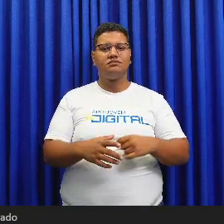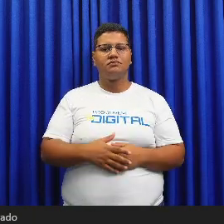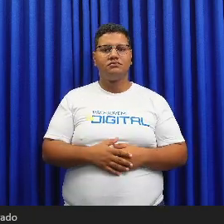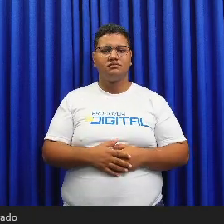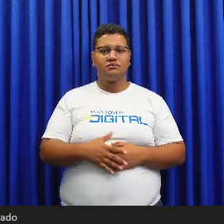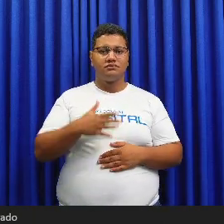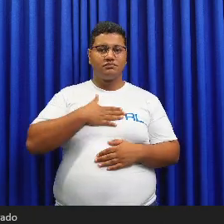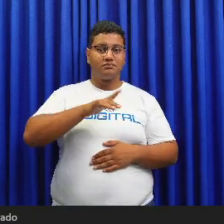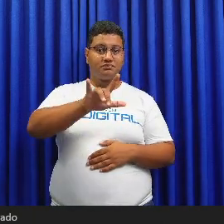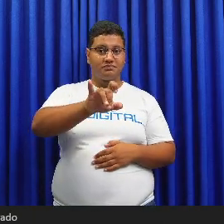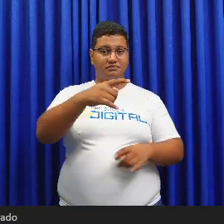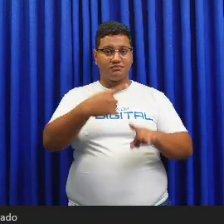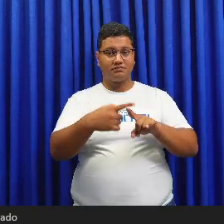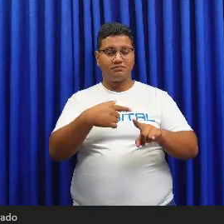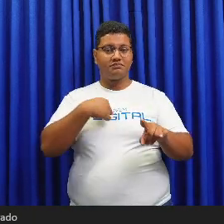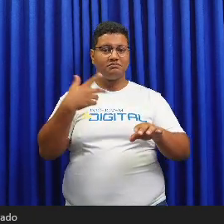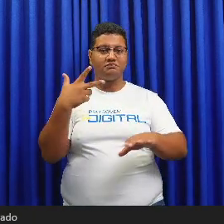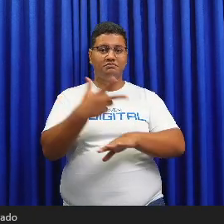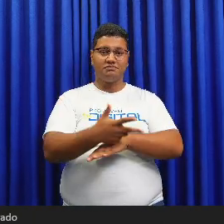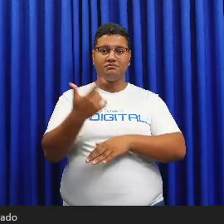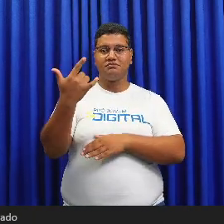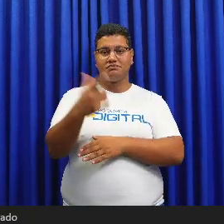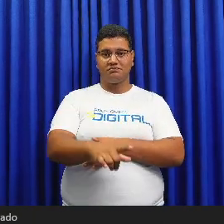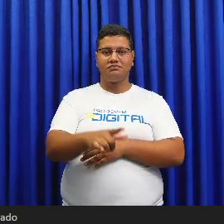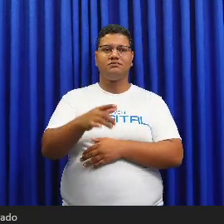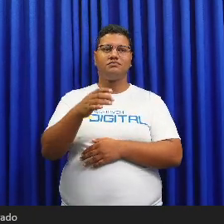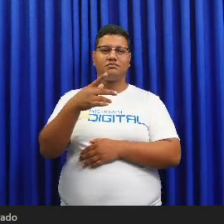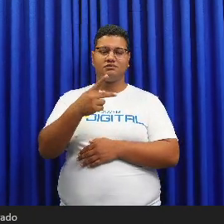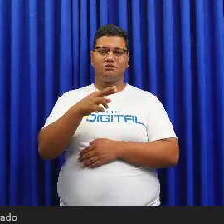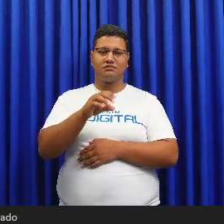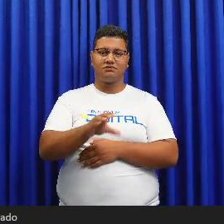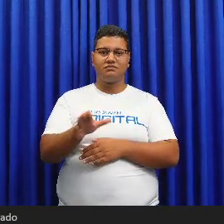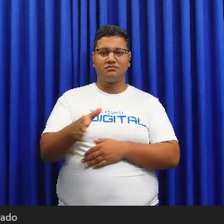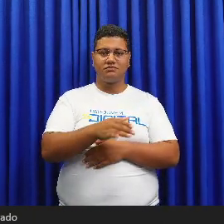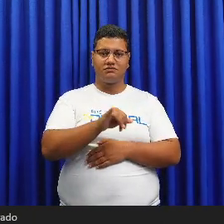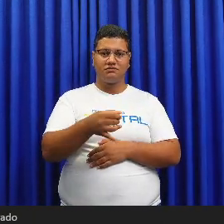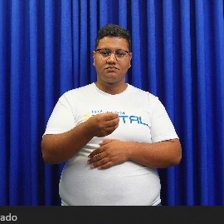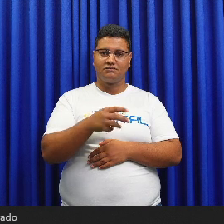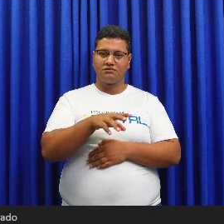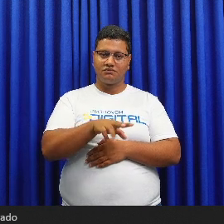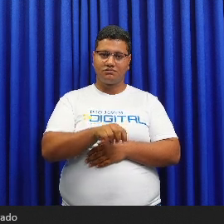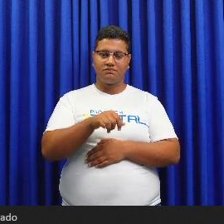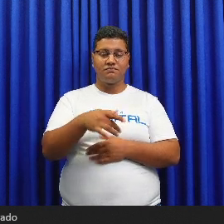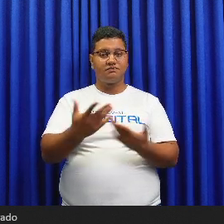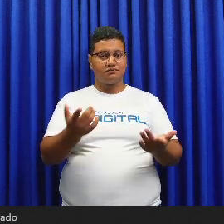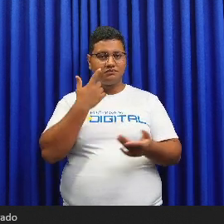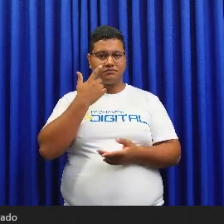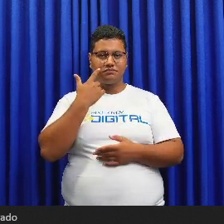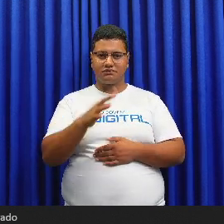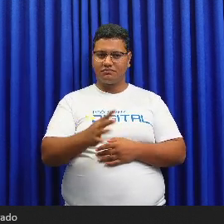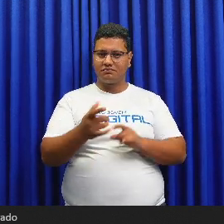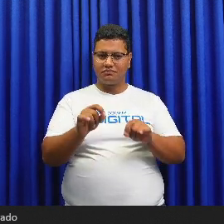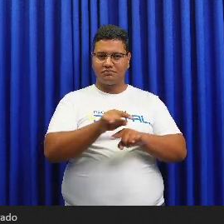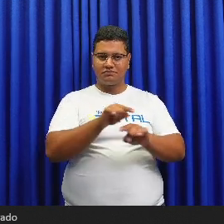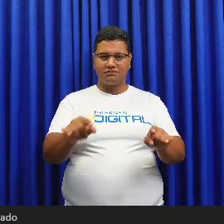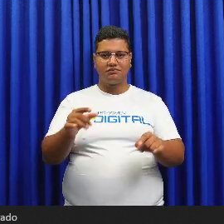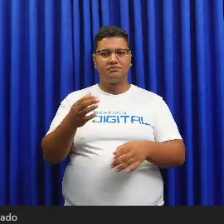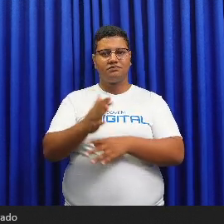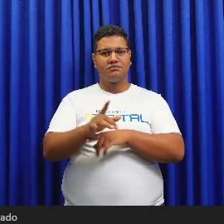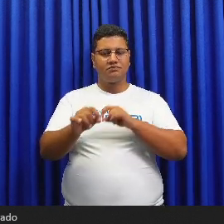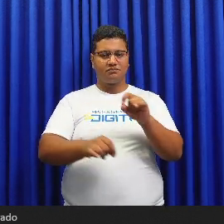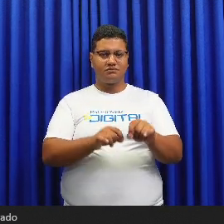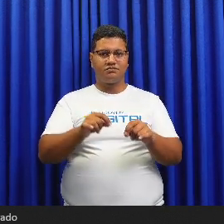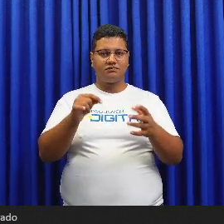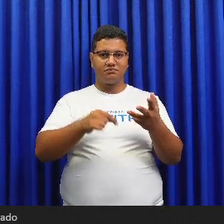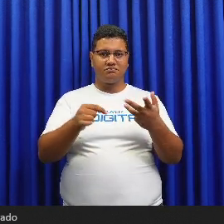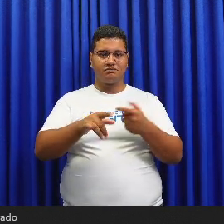meu Instagram, porque eu já deixei logado aqui, ó, do ProJovem, tá bom? Mas, basicamente, você vai clicar nessa opção